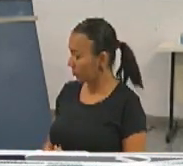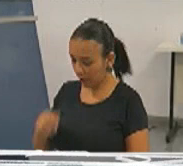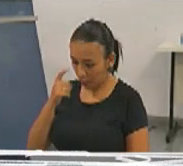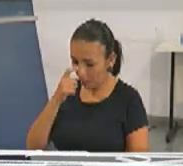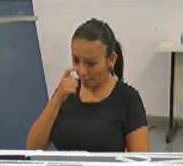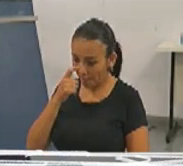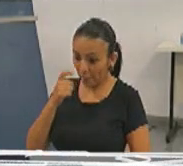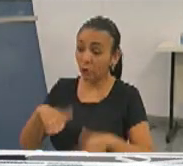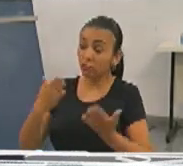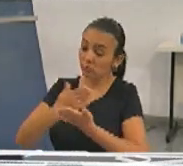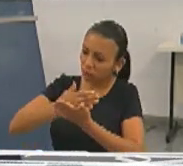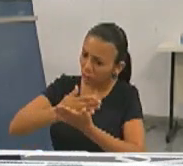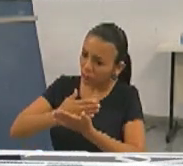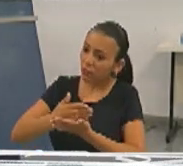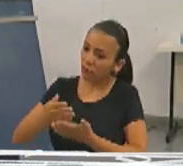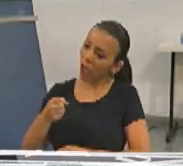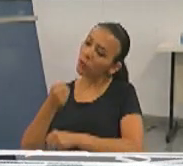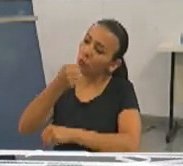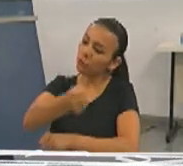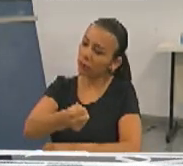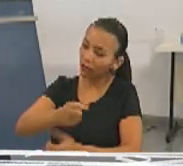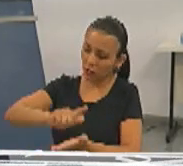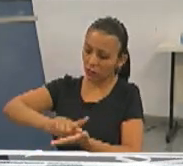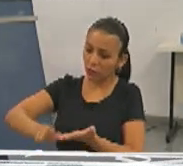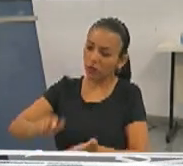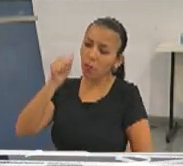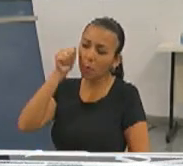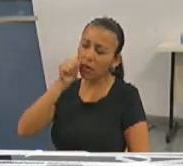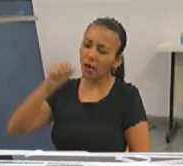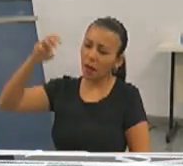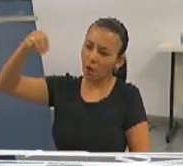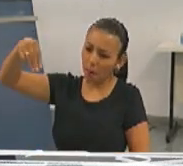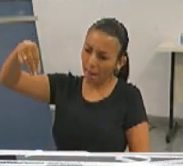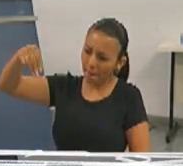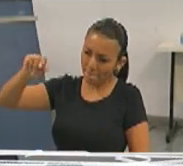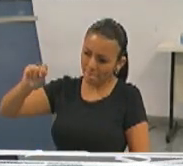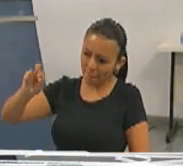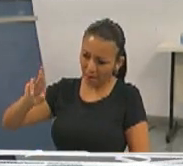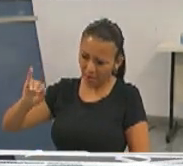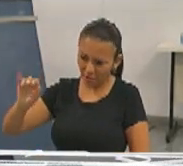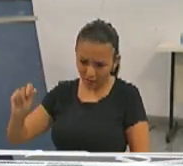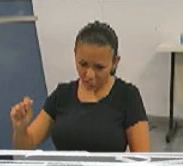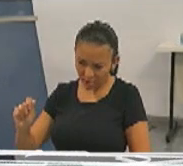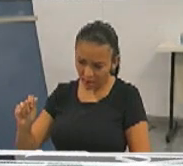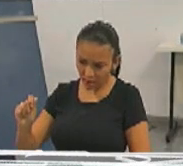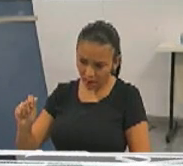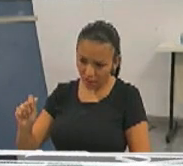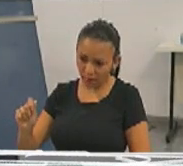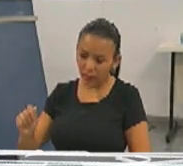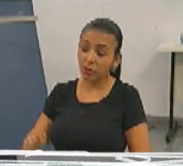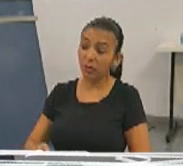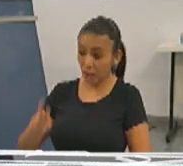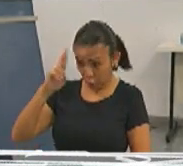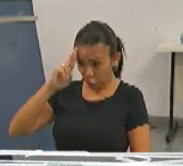quando assumimos a gestão, designamos a professora Mariana Croda para a superintendência do nosso HU.